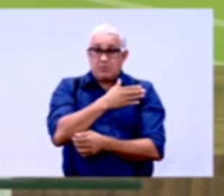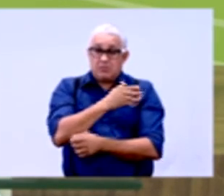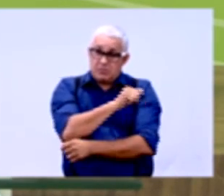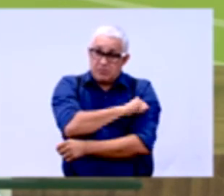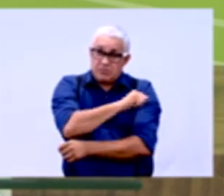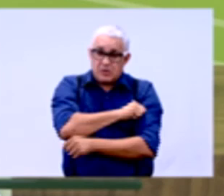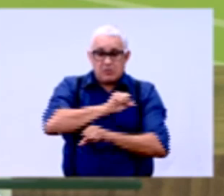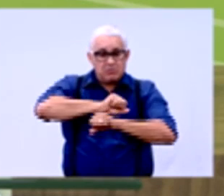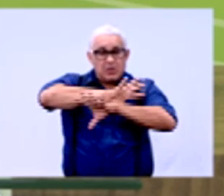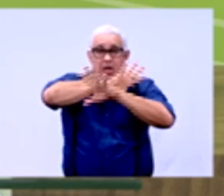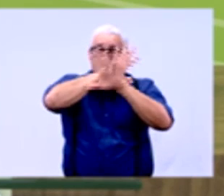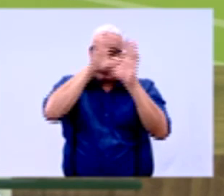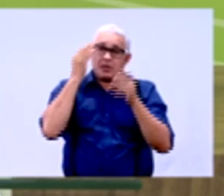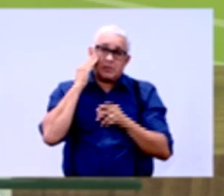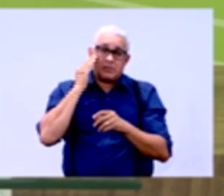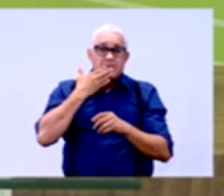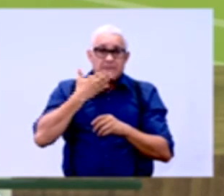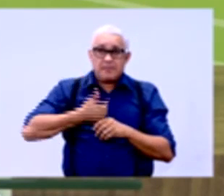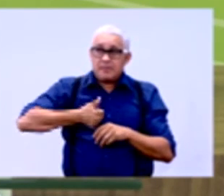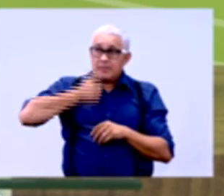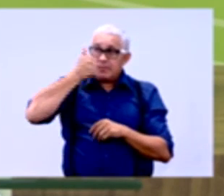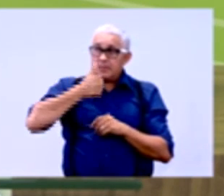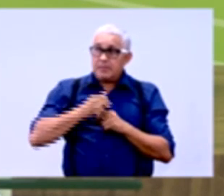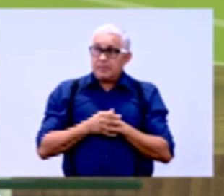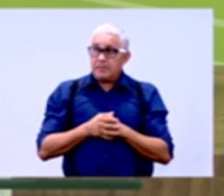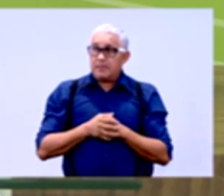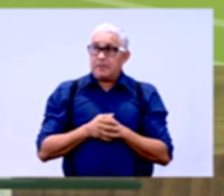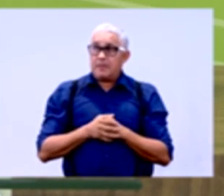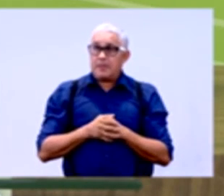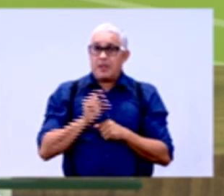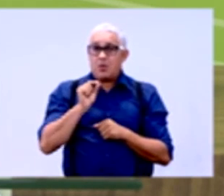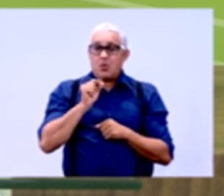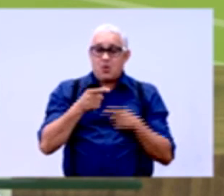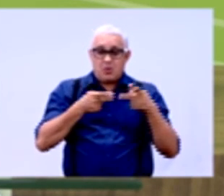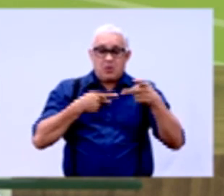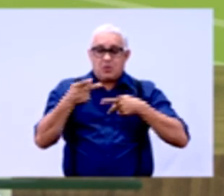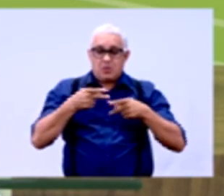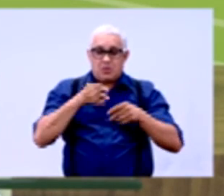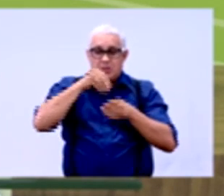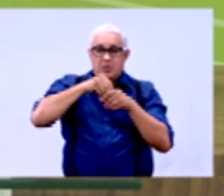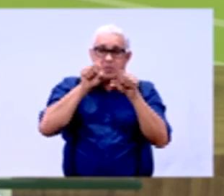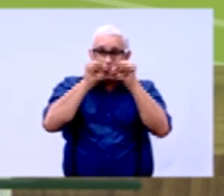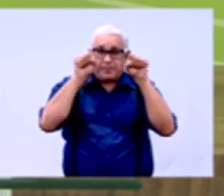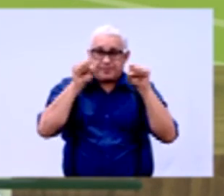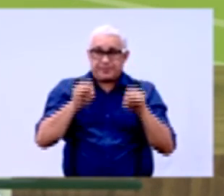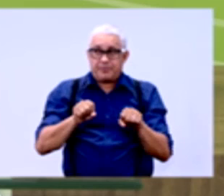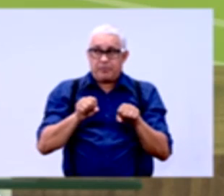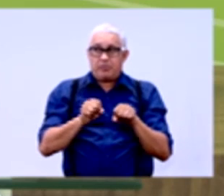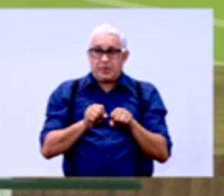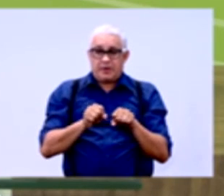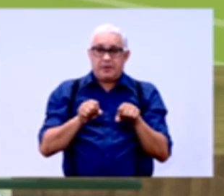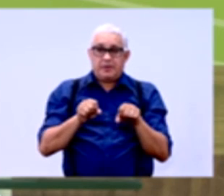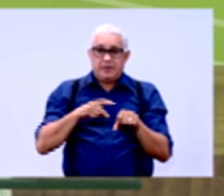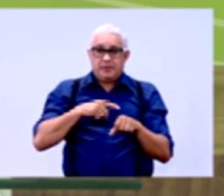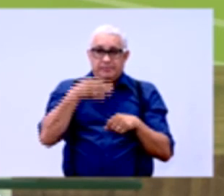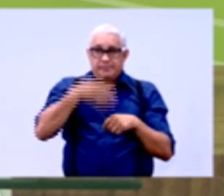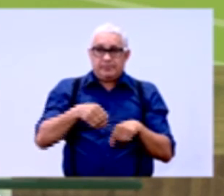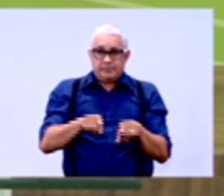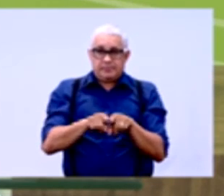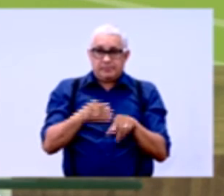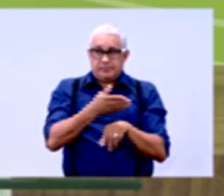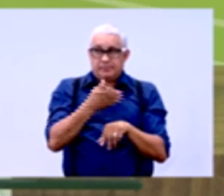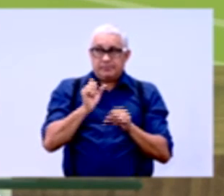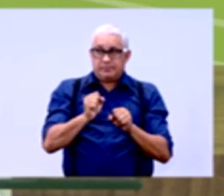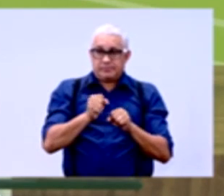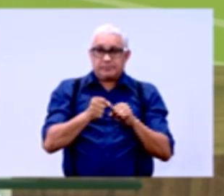uma clareza melhor, né, do que é projetar um sistema, e com certeza vocês podem